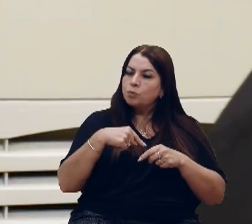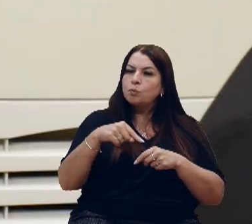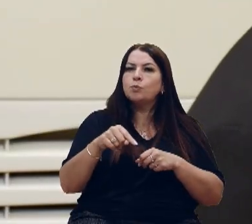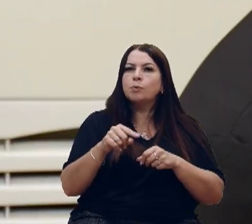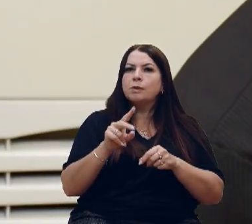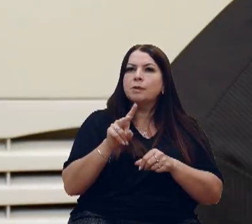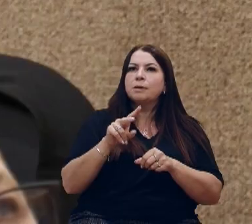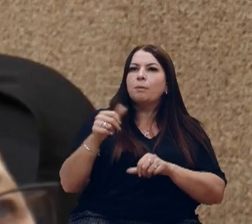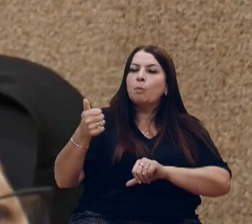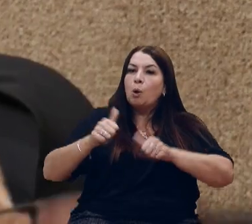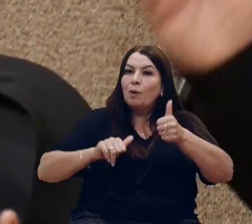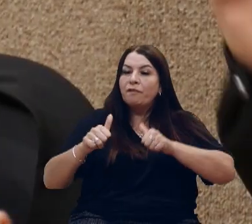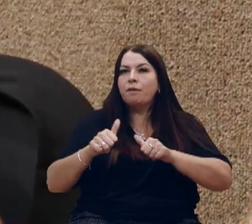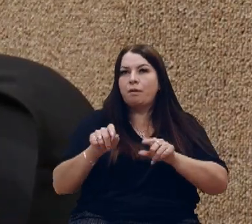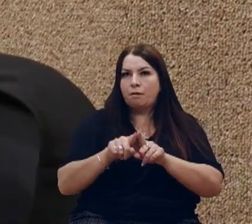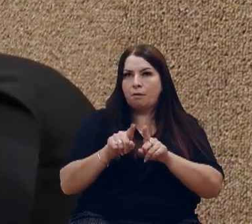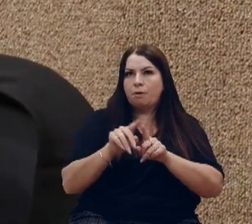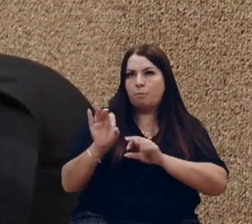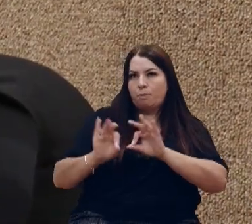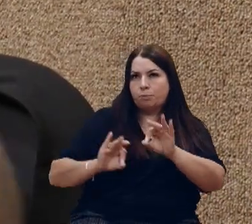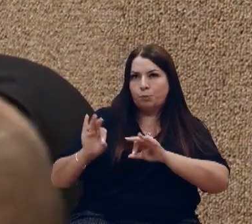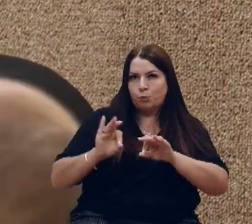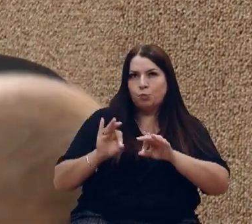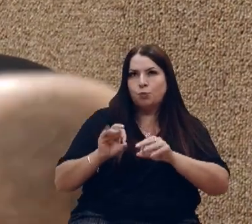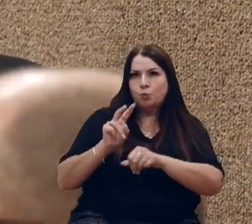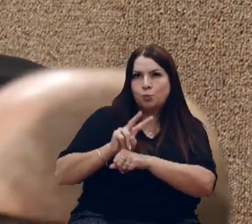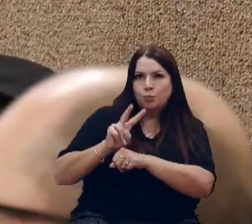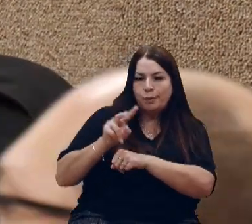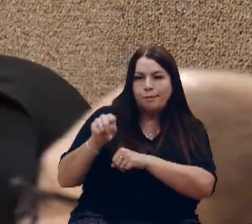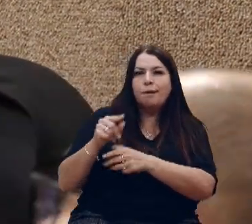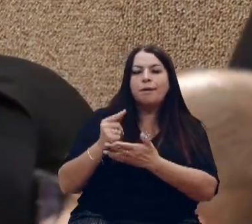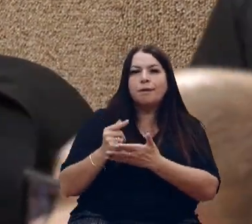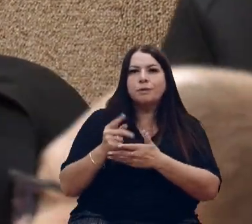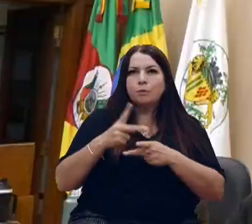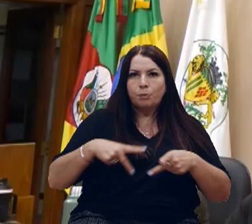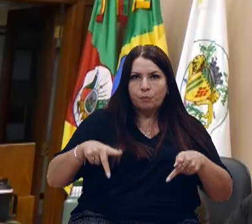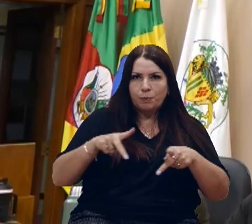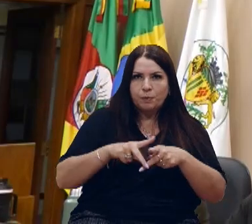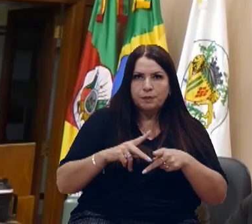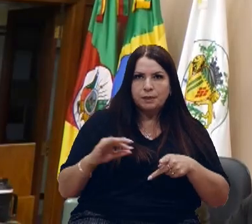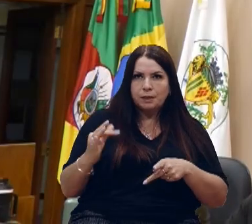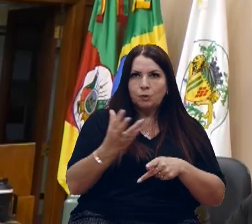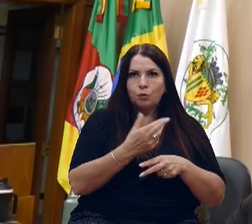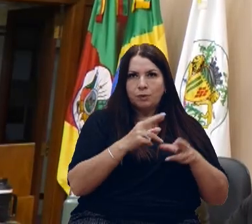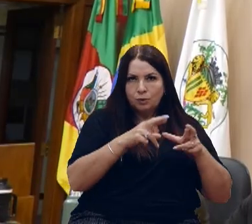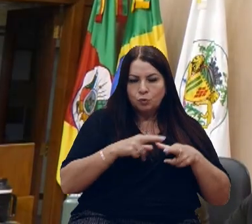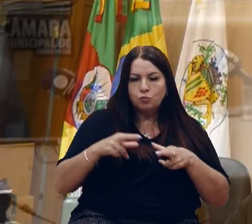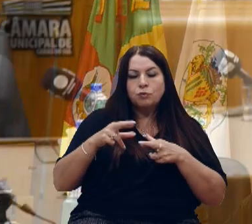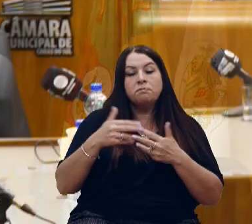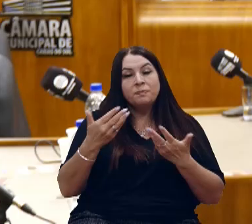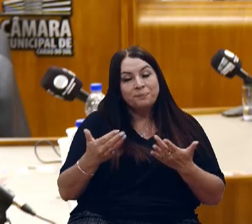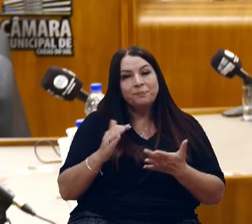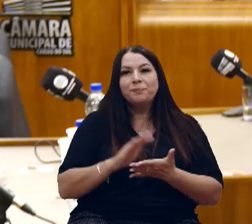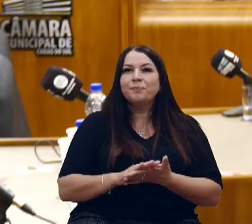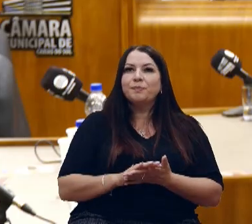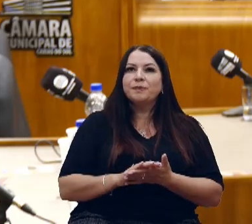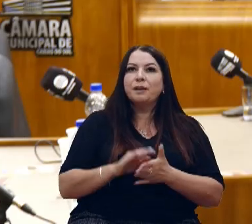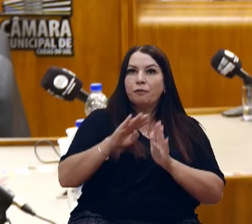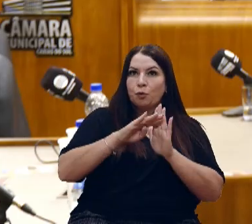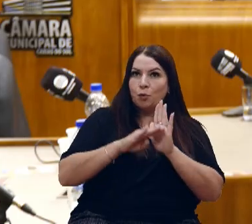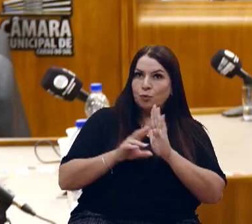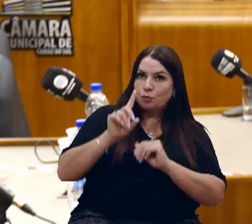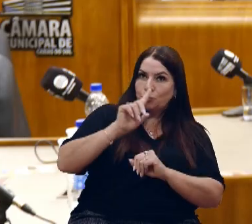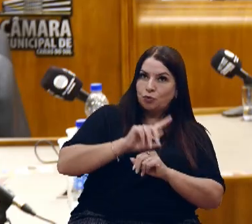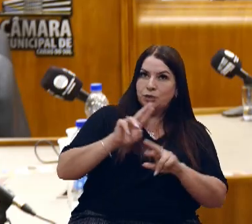busca qualificar o planejamento e da proteção da população em toda a região. Então tá aí, essa foi a ordem do